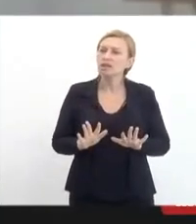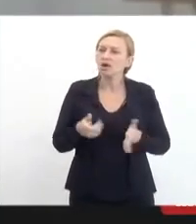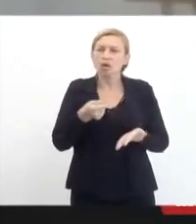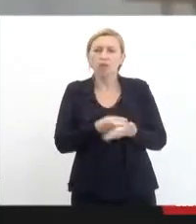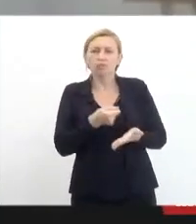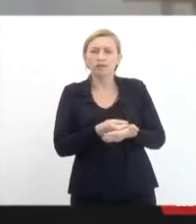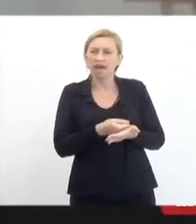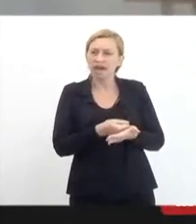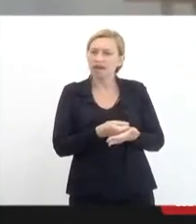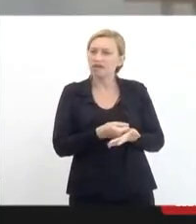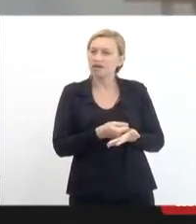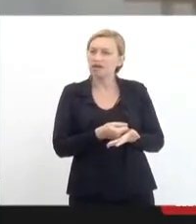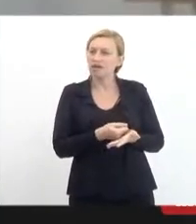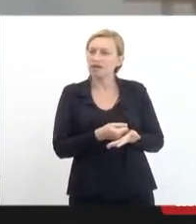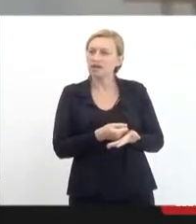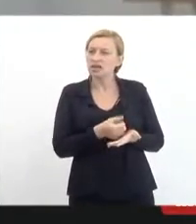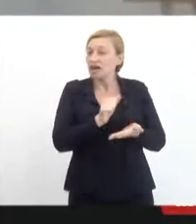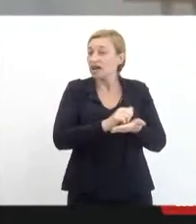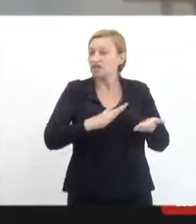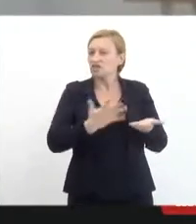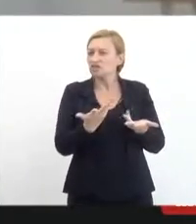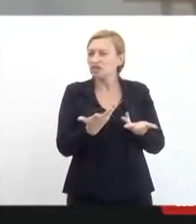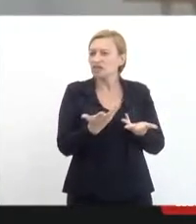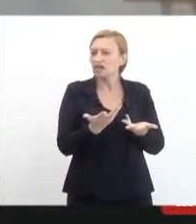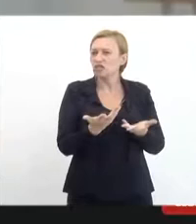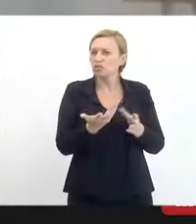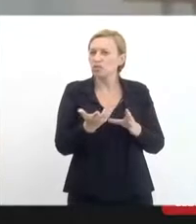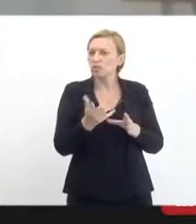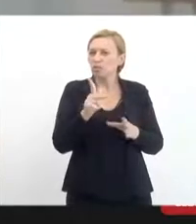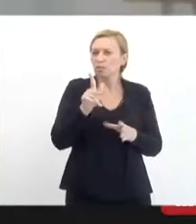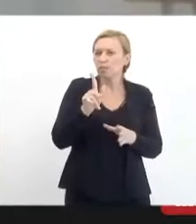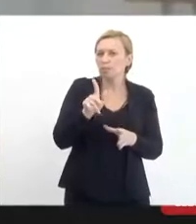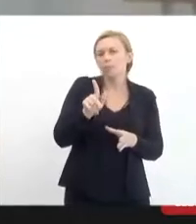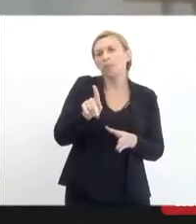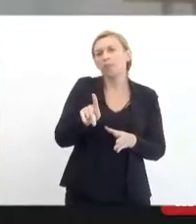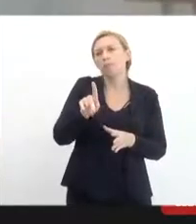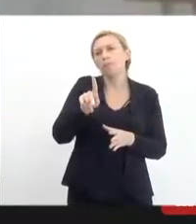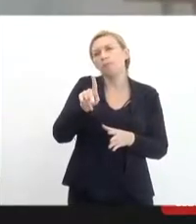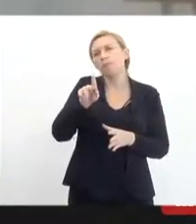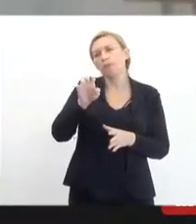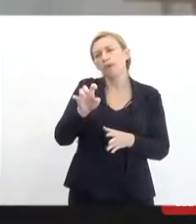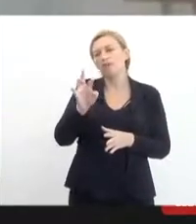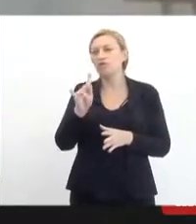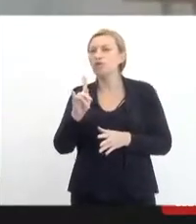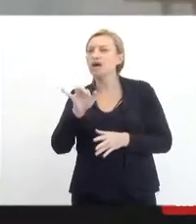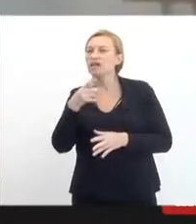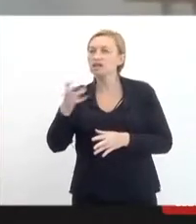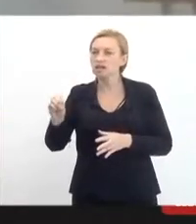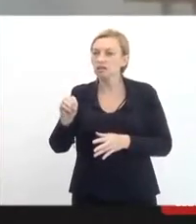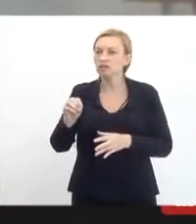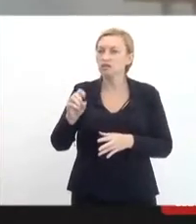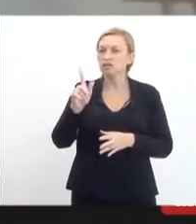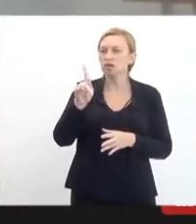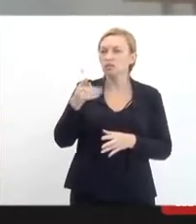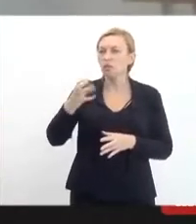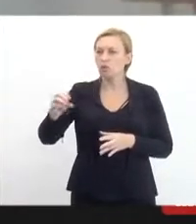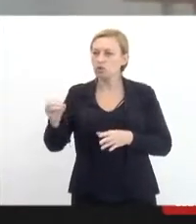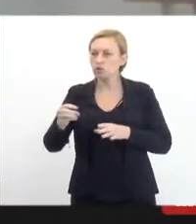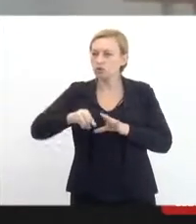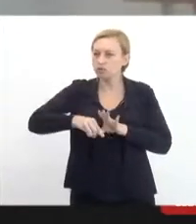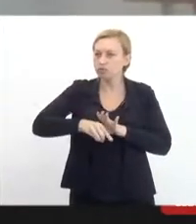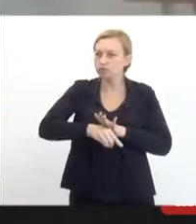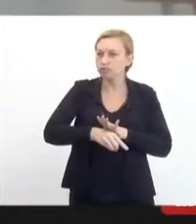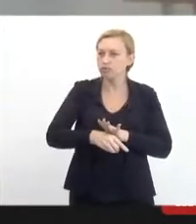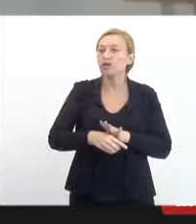obrigava a desempenhar atividades como perfuração de poços, completação de poços com fluidos, etc. E